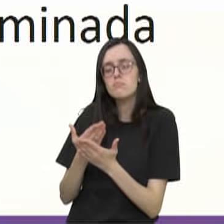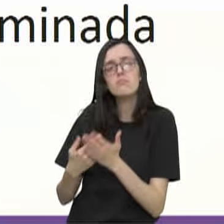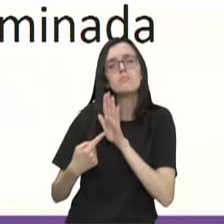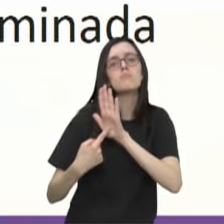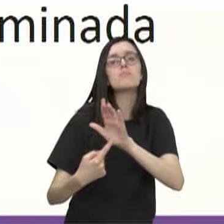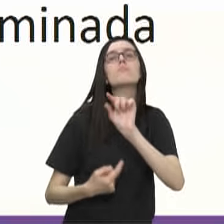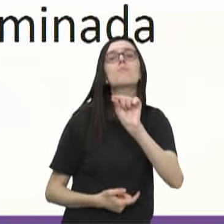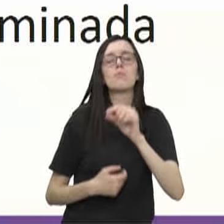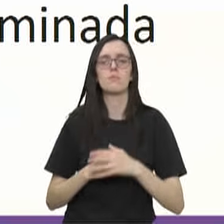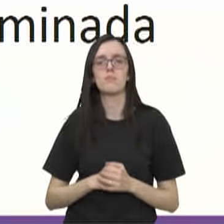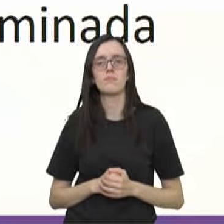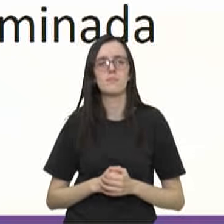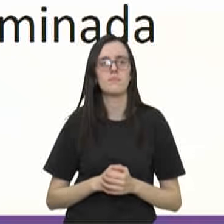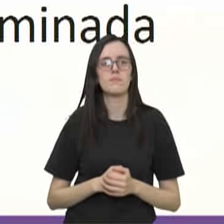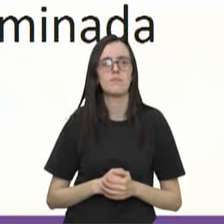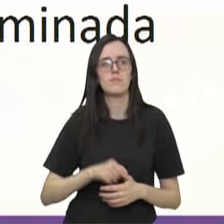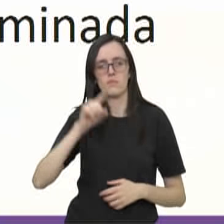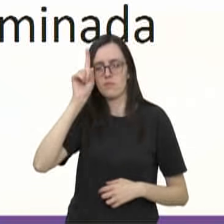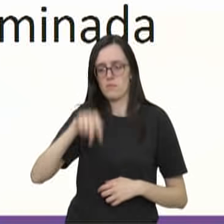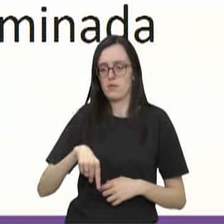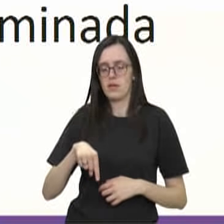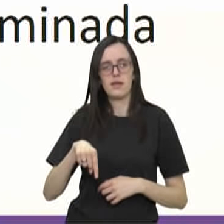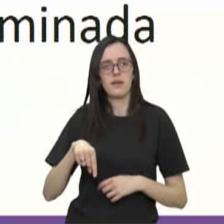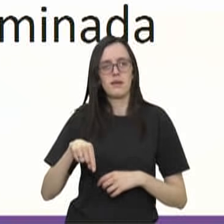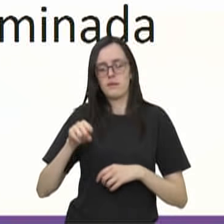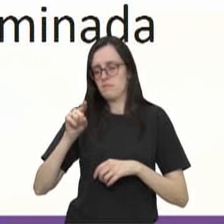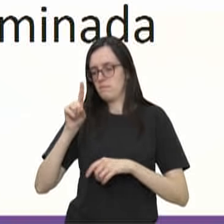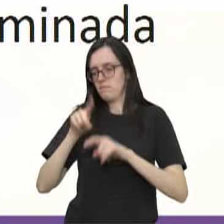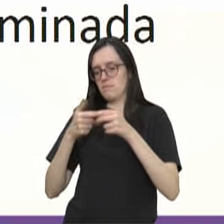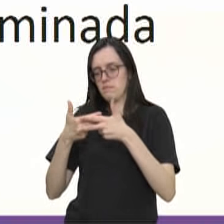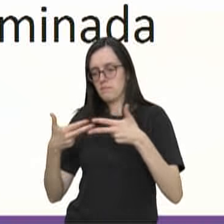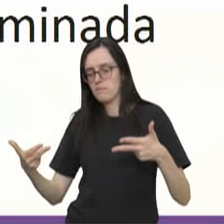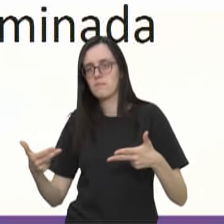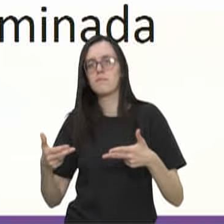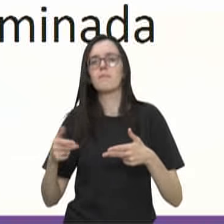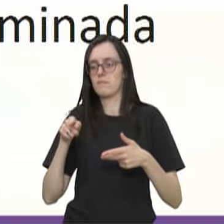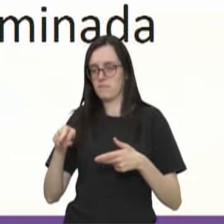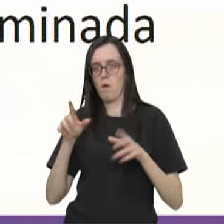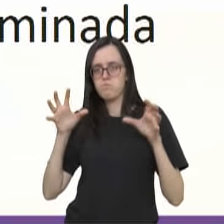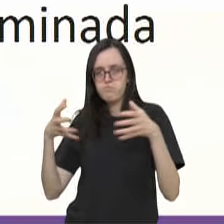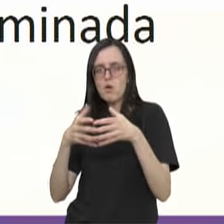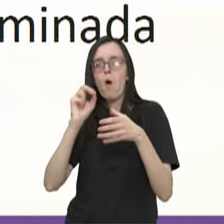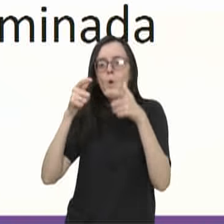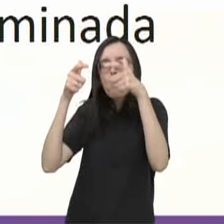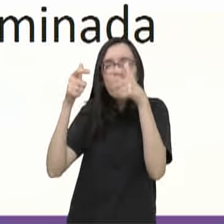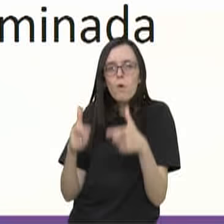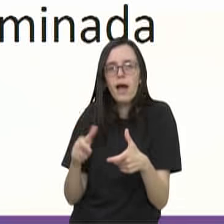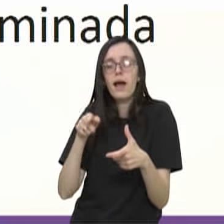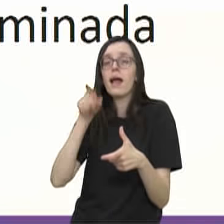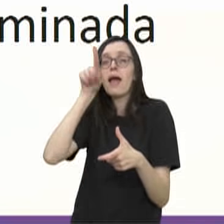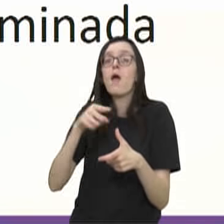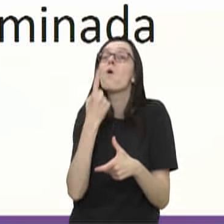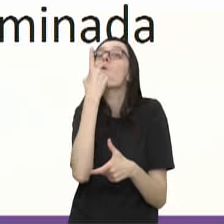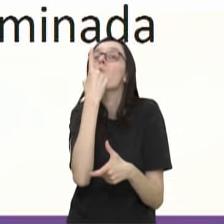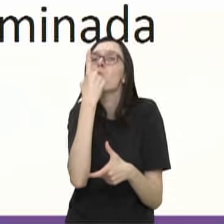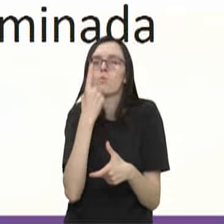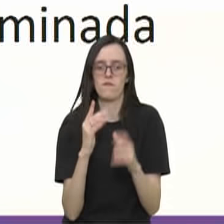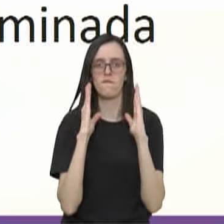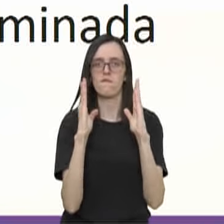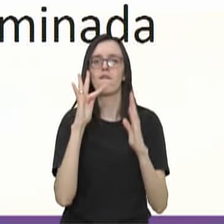o que entende por economia de aglomeração ou também de localização uma etapa desse processo de